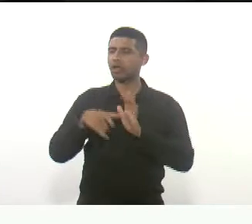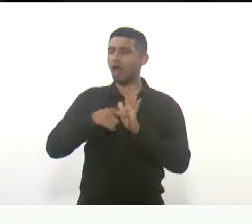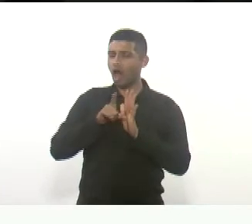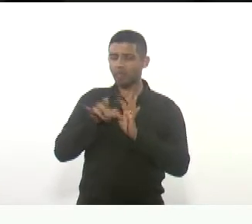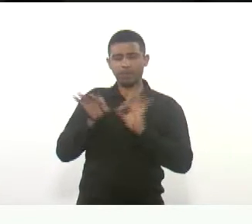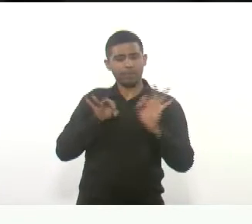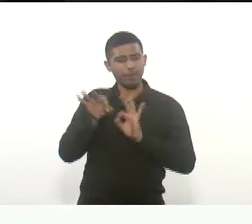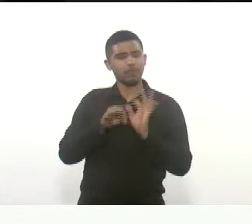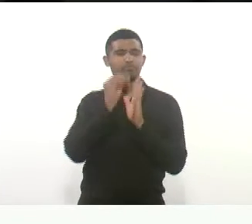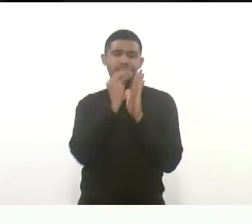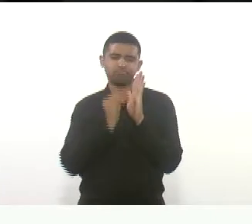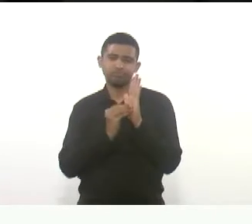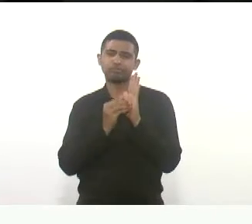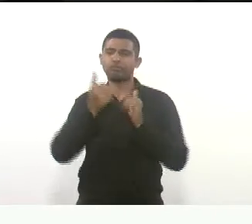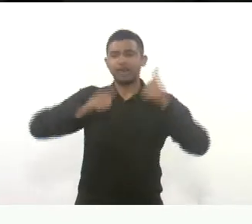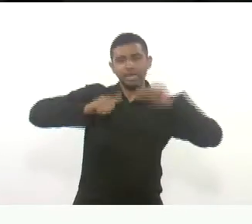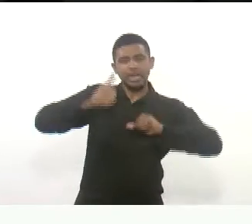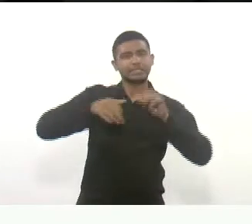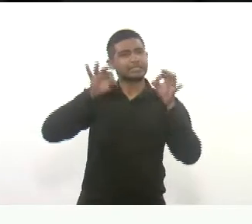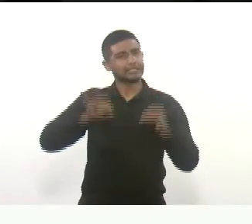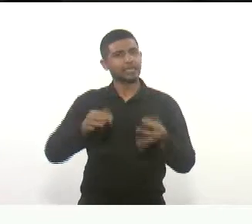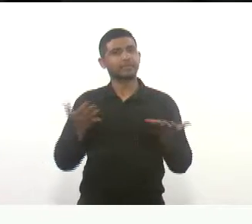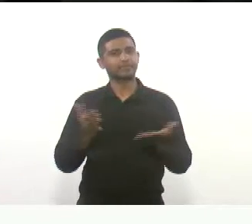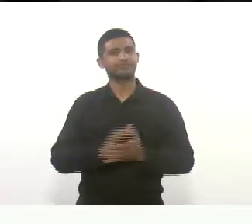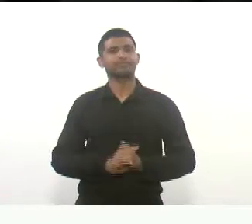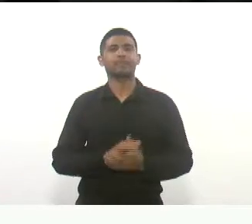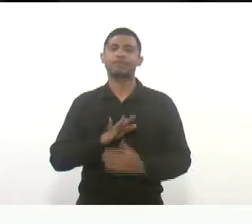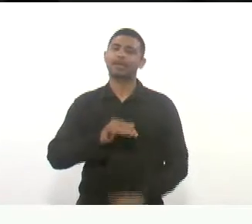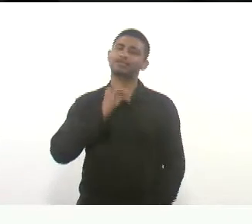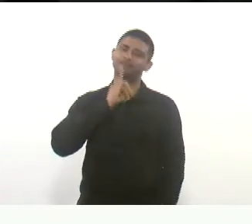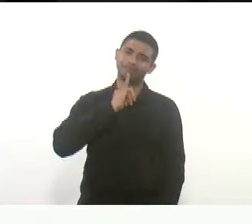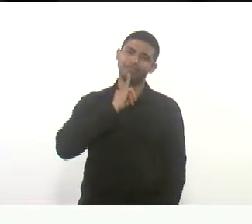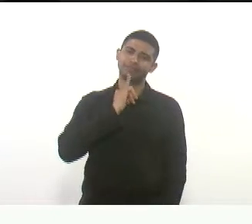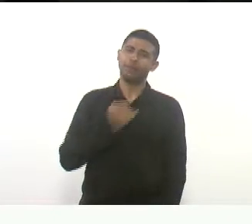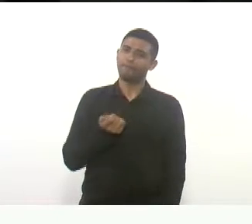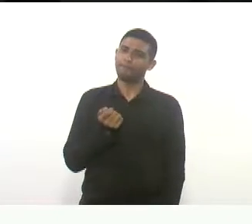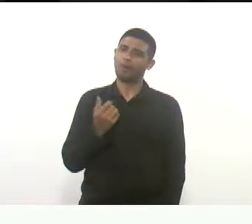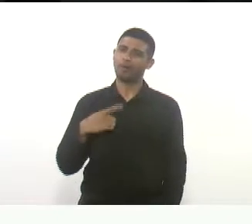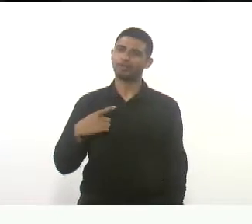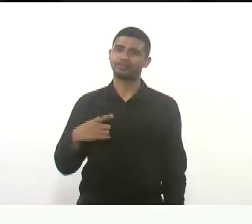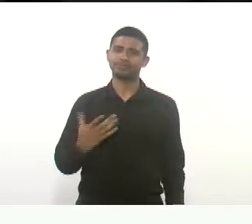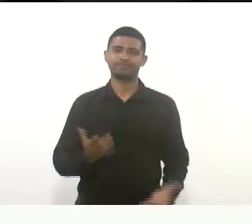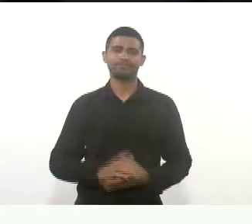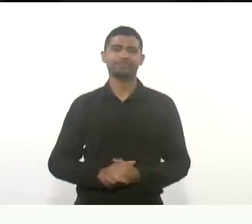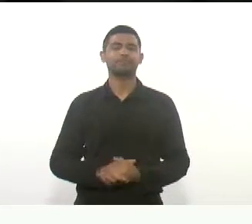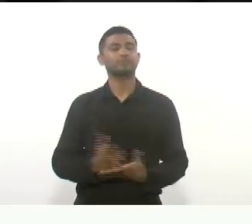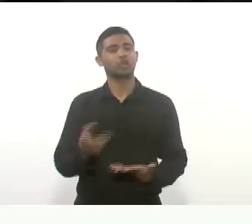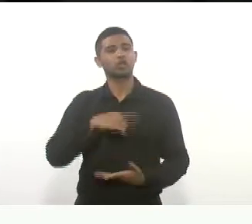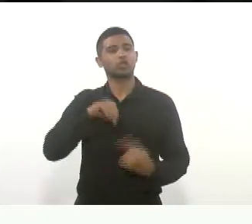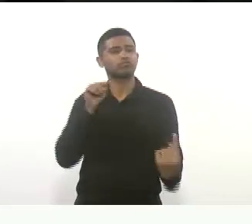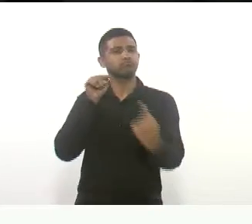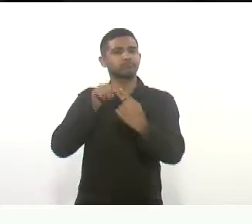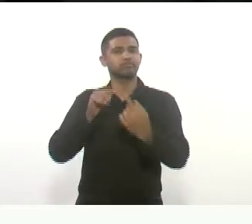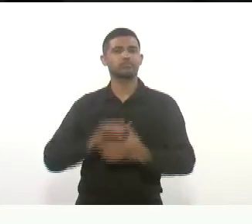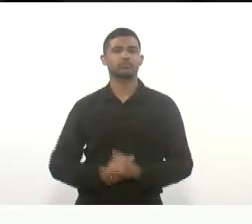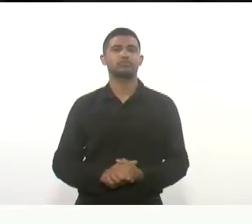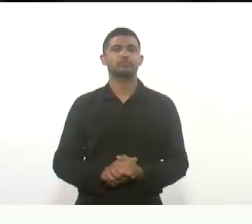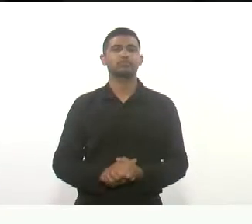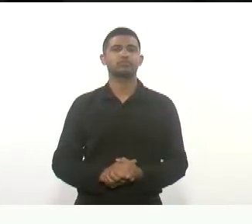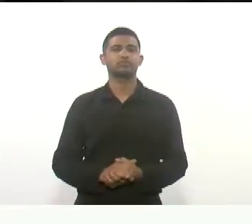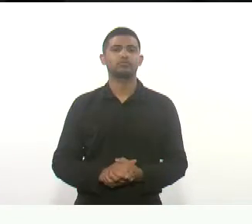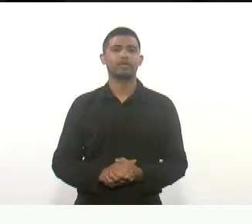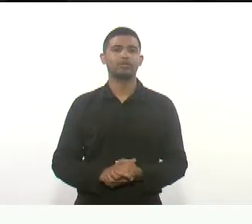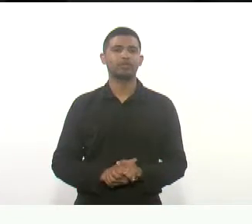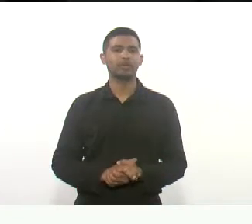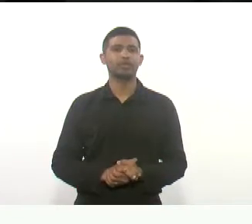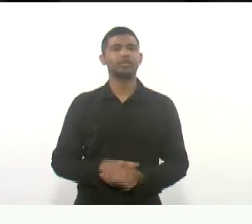bem implementadas, bem avaliadas. Isso, infelizmente, ainda acontece pouco. Então, eu sempre tenho essa missão. E a gente está